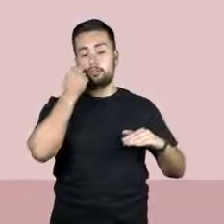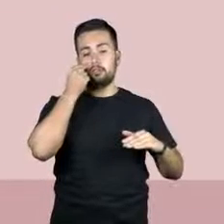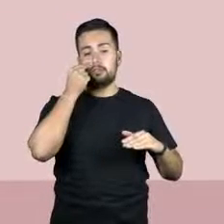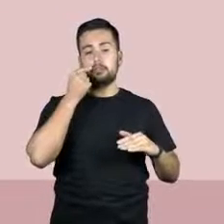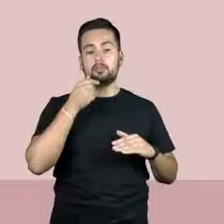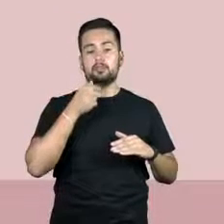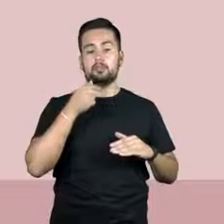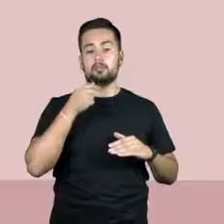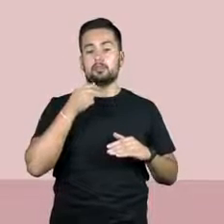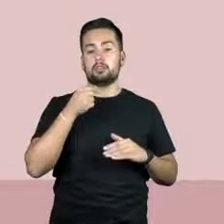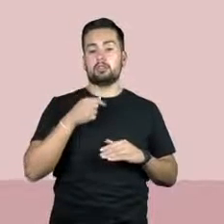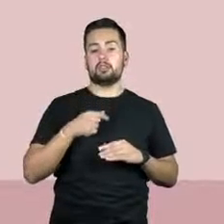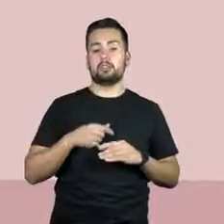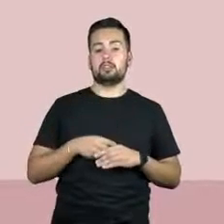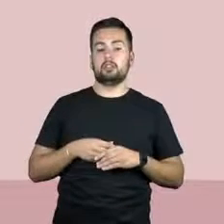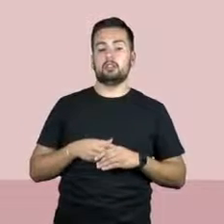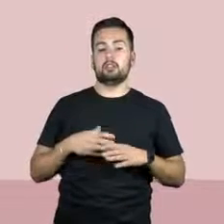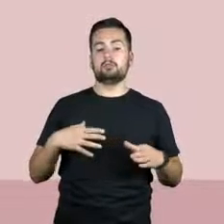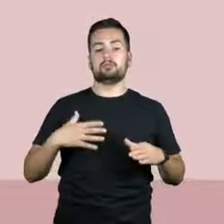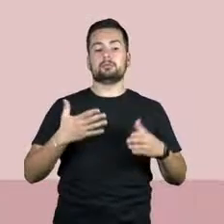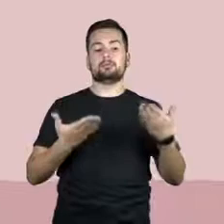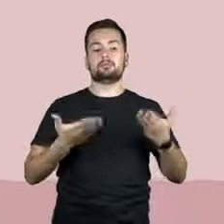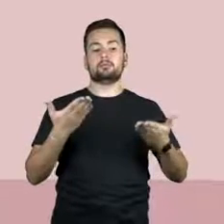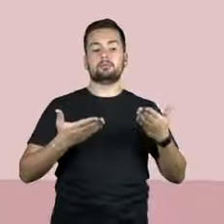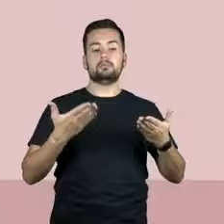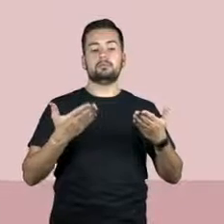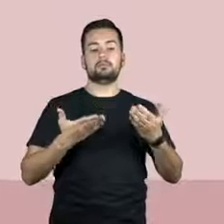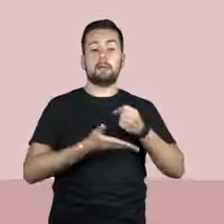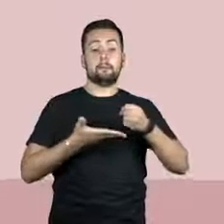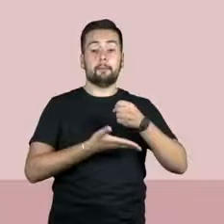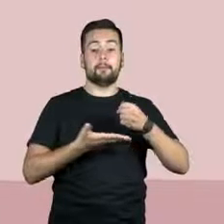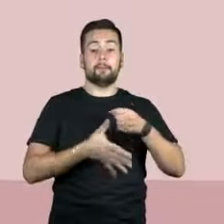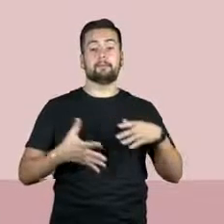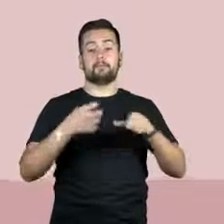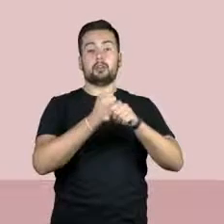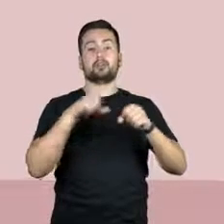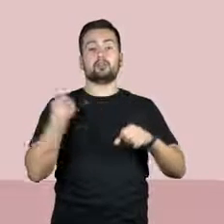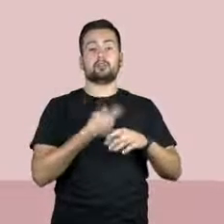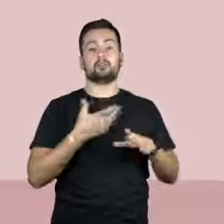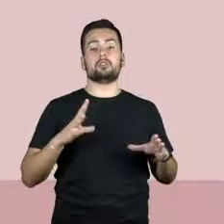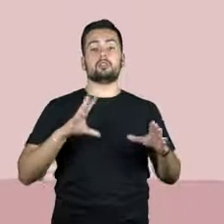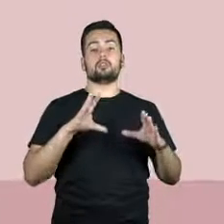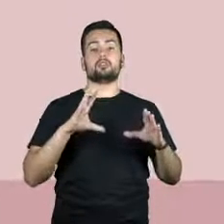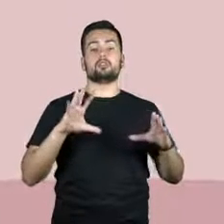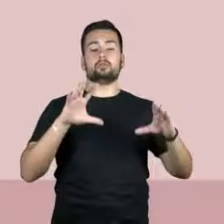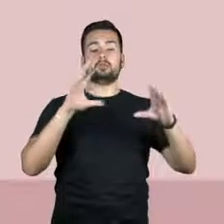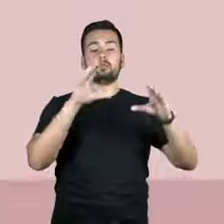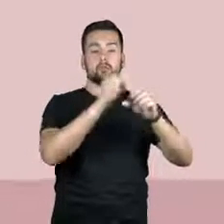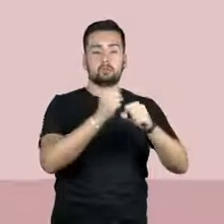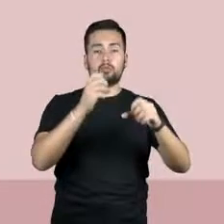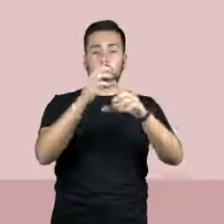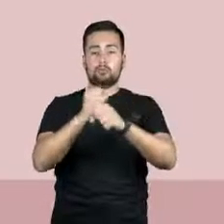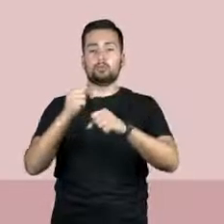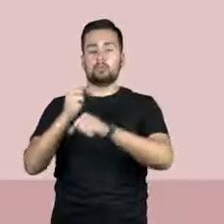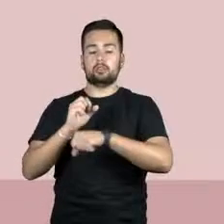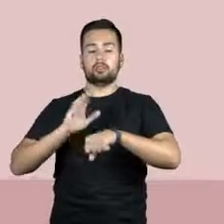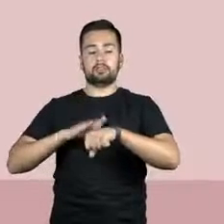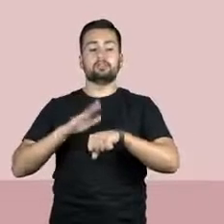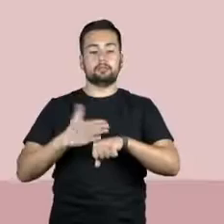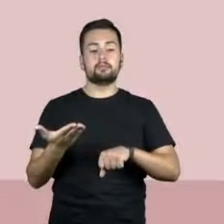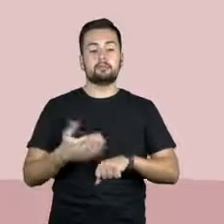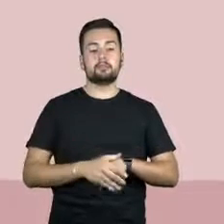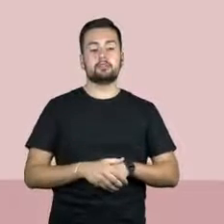parâmetros de cálculo que vão ser necessários, tá? Ou seja, os parâmetros de solo que a gente precisa reunir para realizar esse tipo de situação, tá?